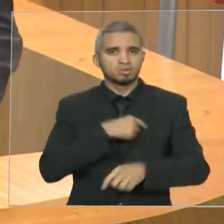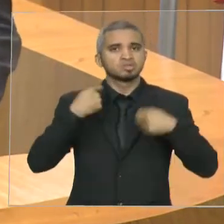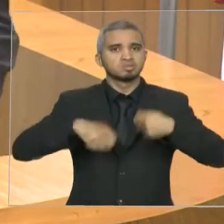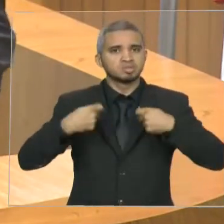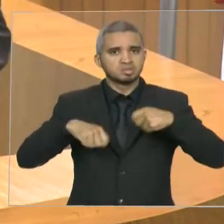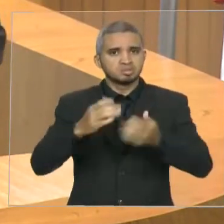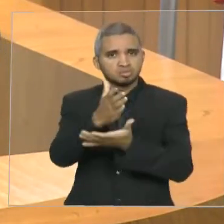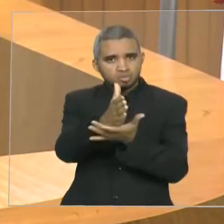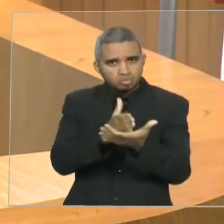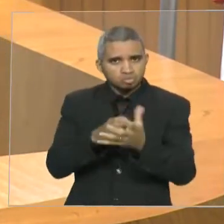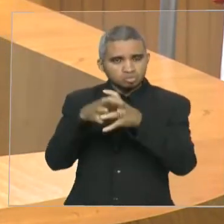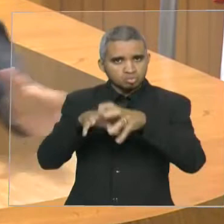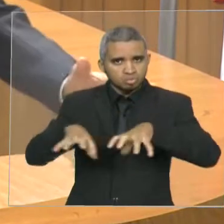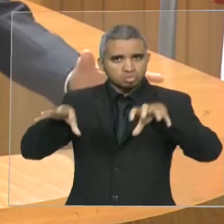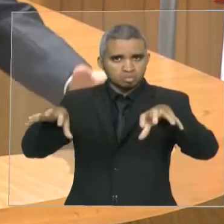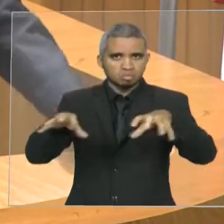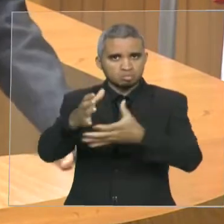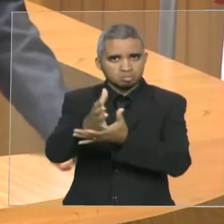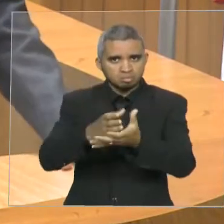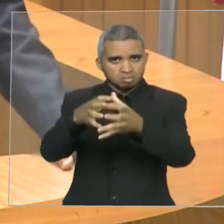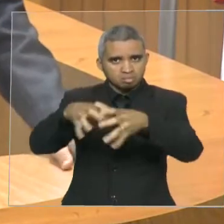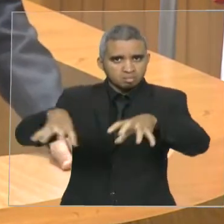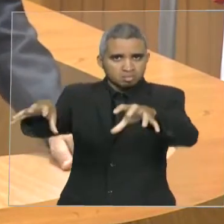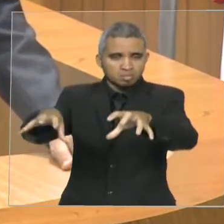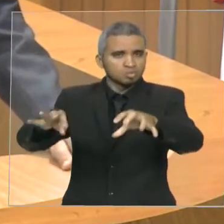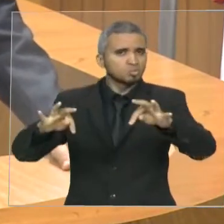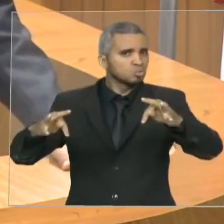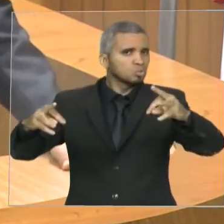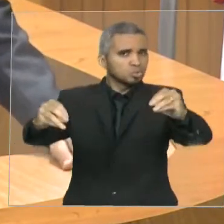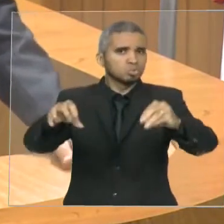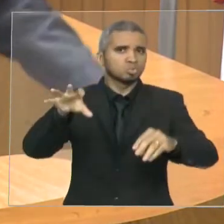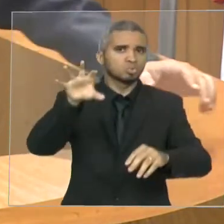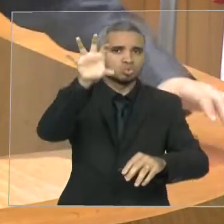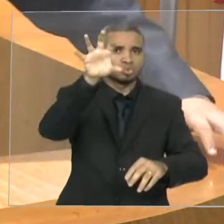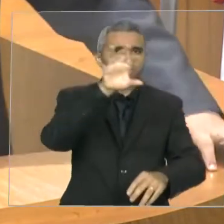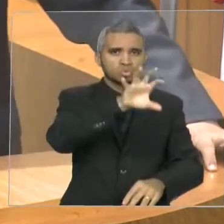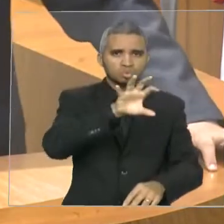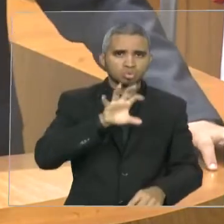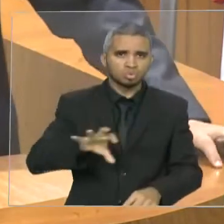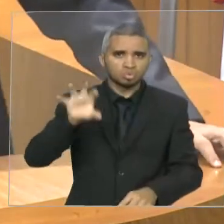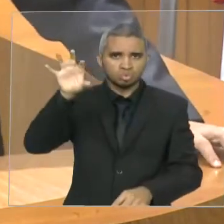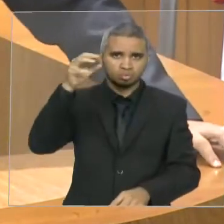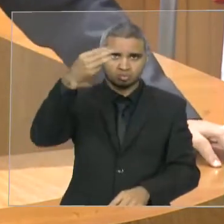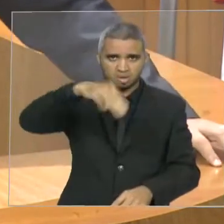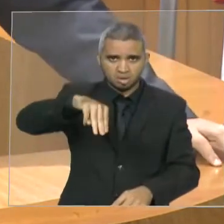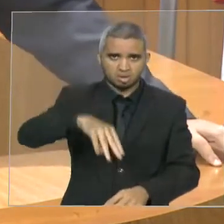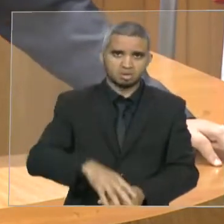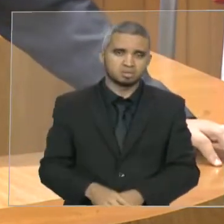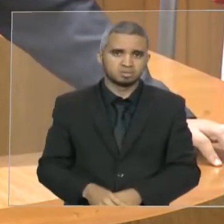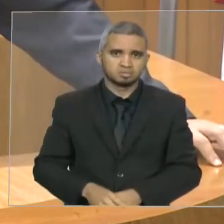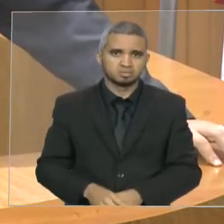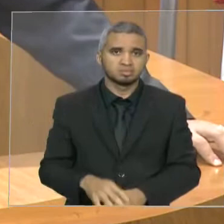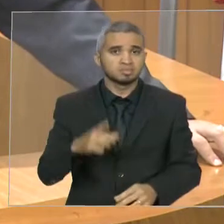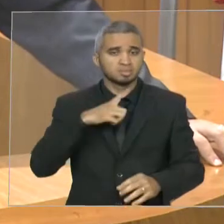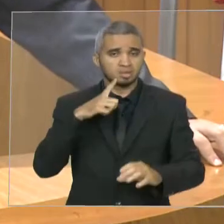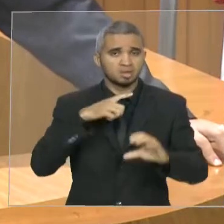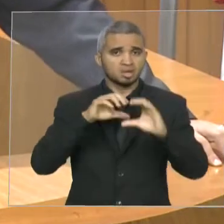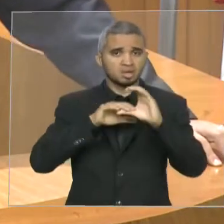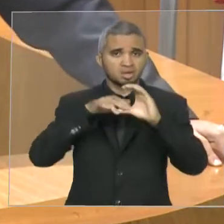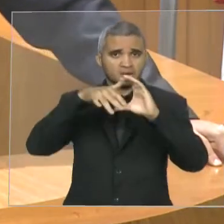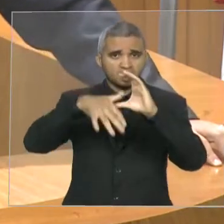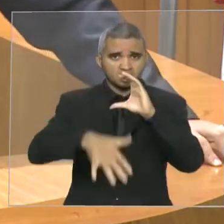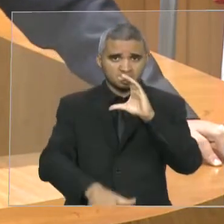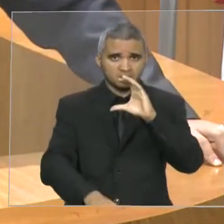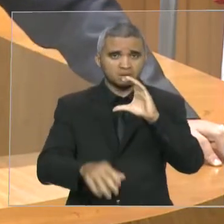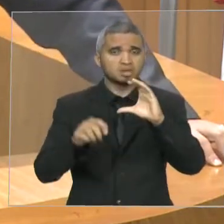cultura para todas as regiões do estado. Lá em Carolina, existe o belo Museu Histórico